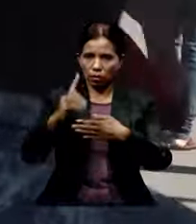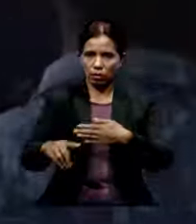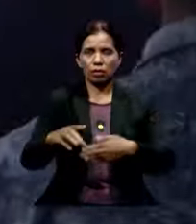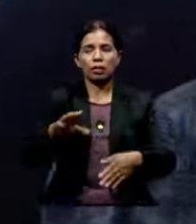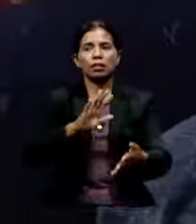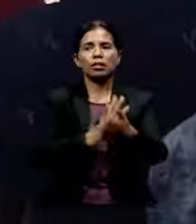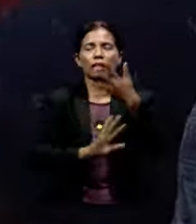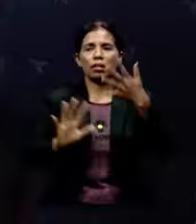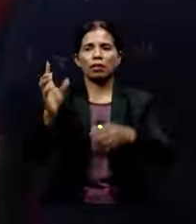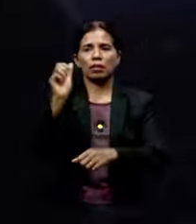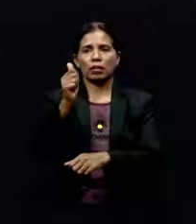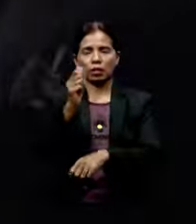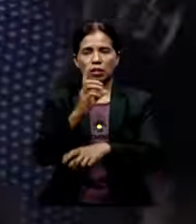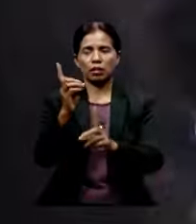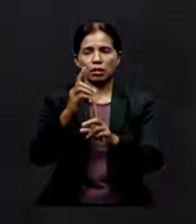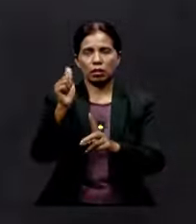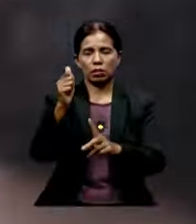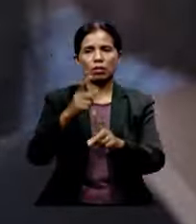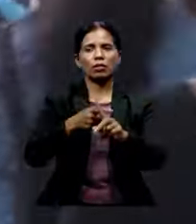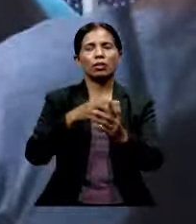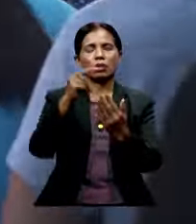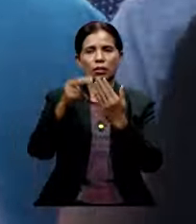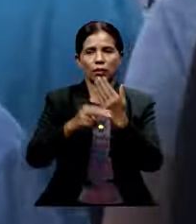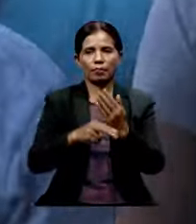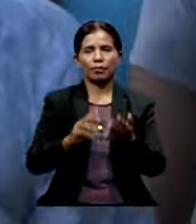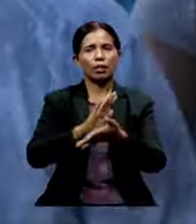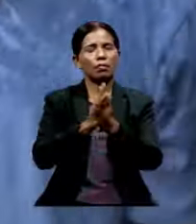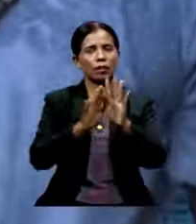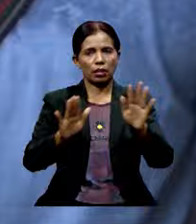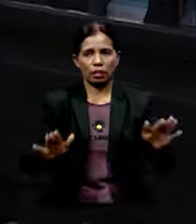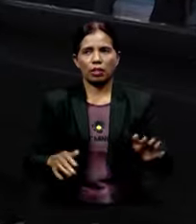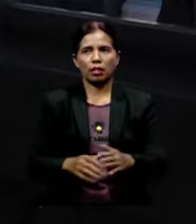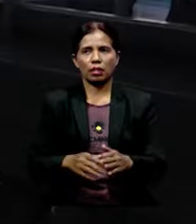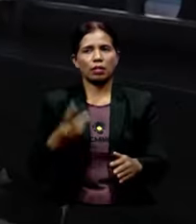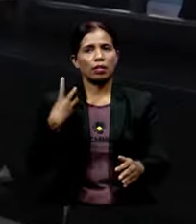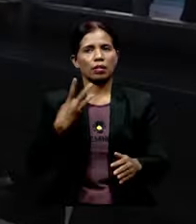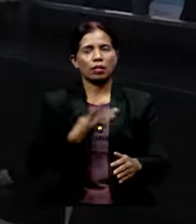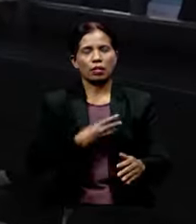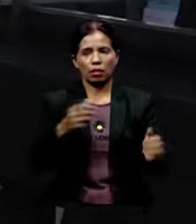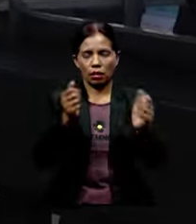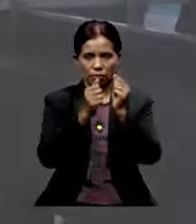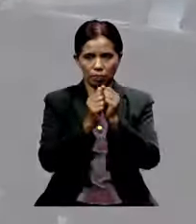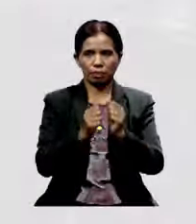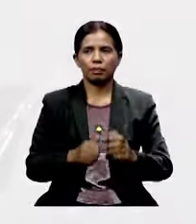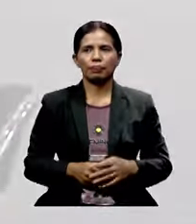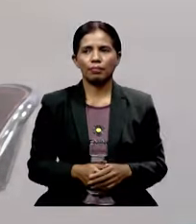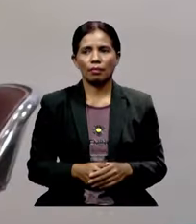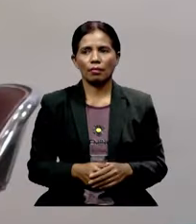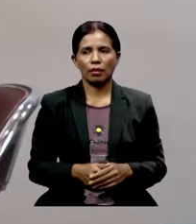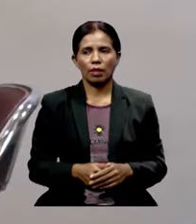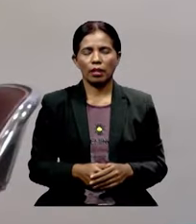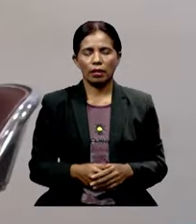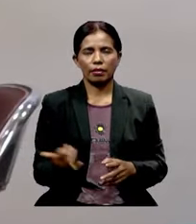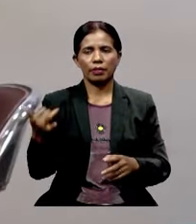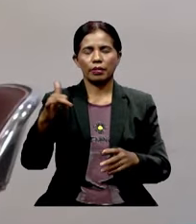comemora ya lorong sanulo fula novembro. Assunto paz, né? Assunto da interesse em motunia. Lilo interesse ser